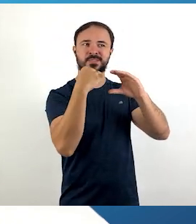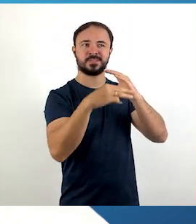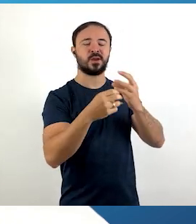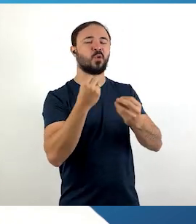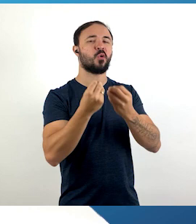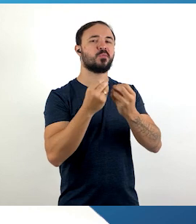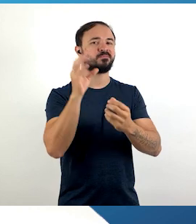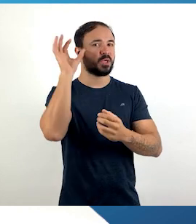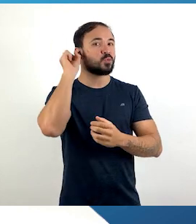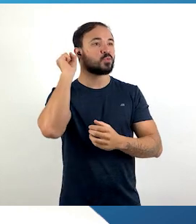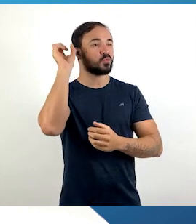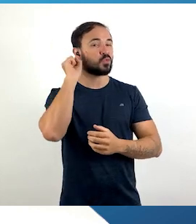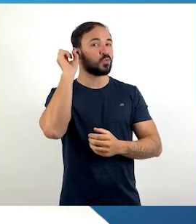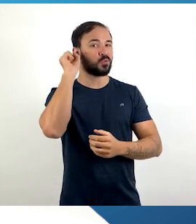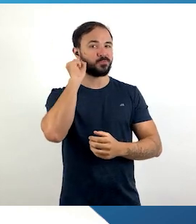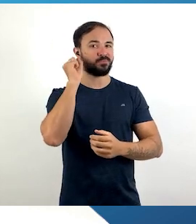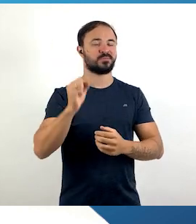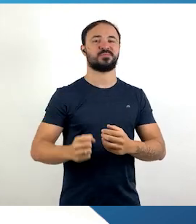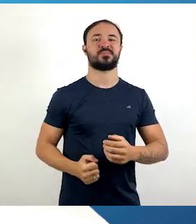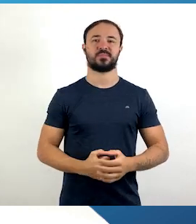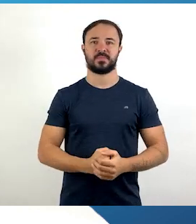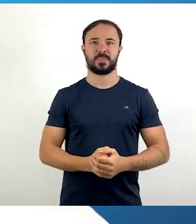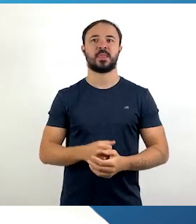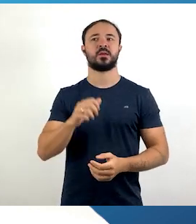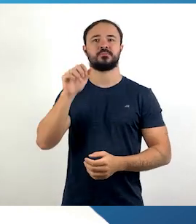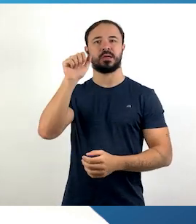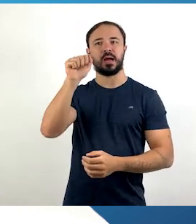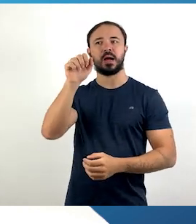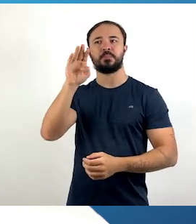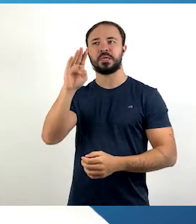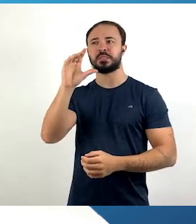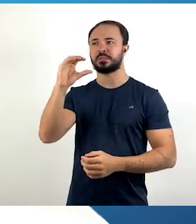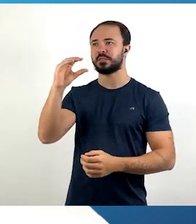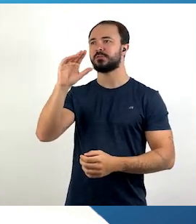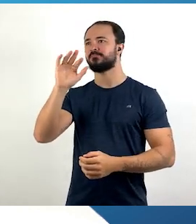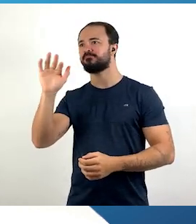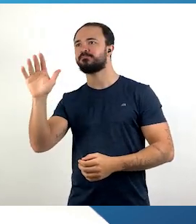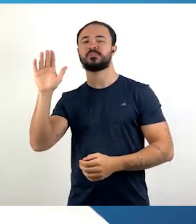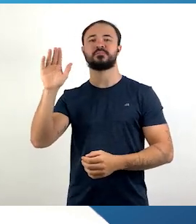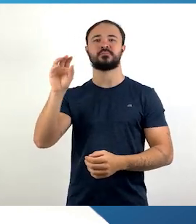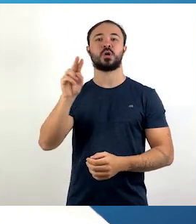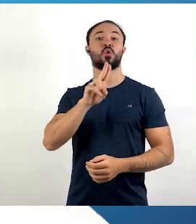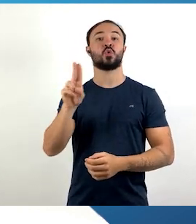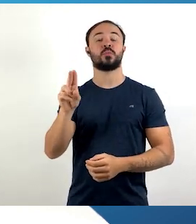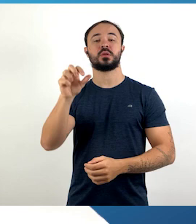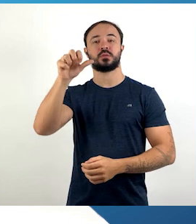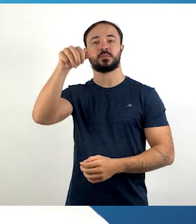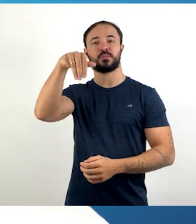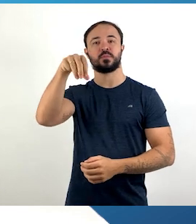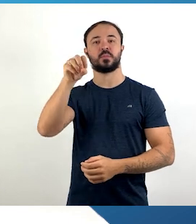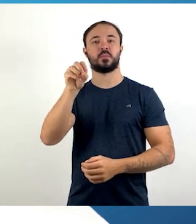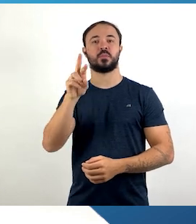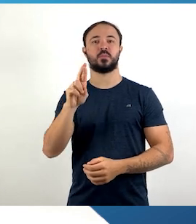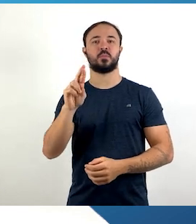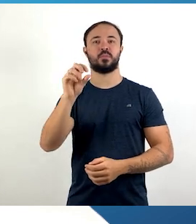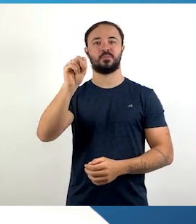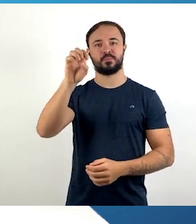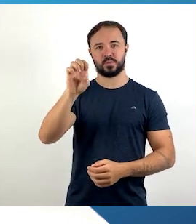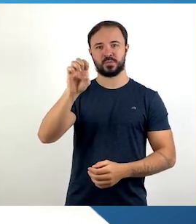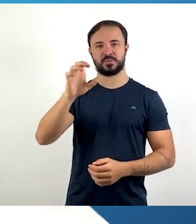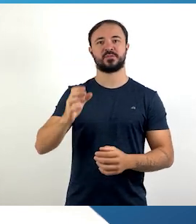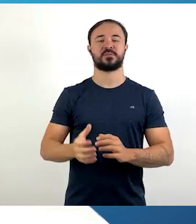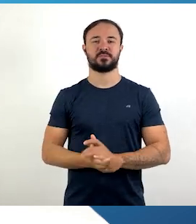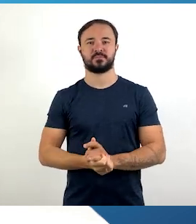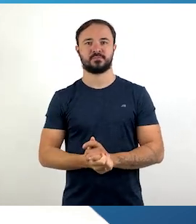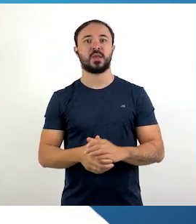sinal sonoro criaram o código Morse, que é um alfabeto alfanumérico, onde você pode ter ali uma comunicação entre dois